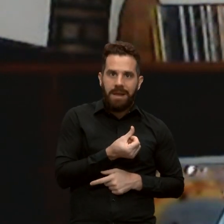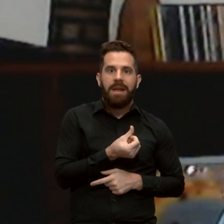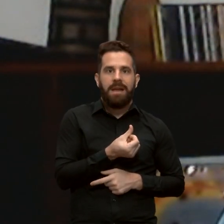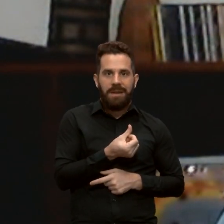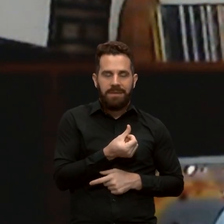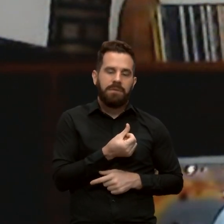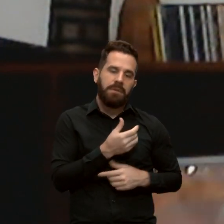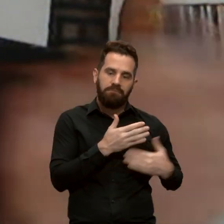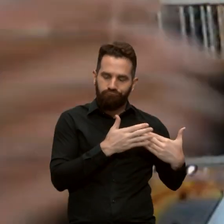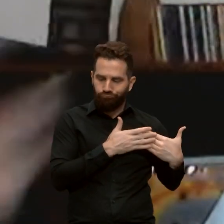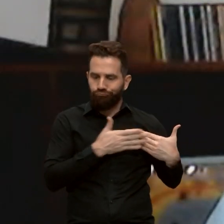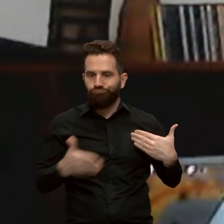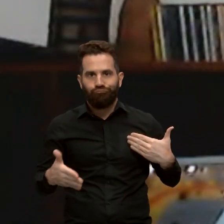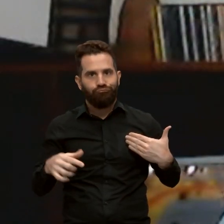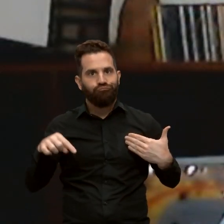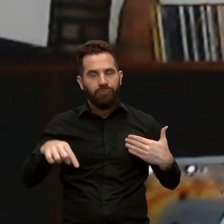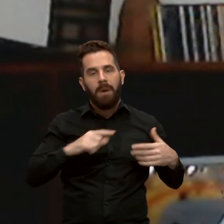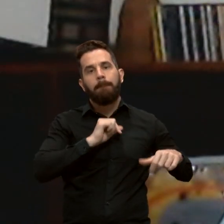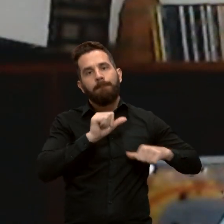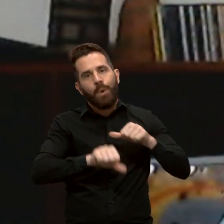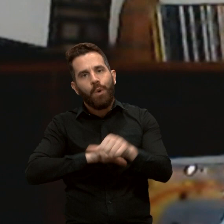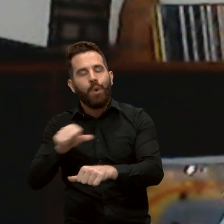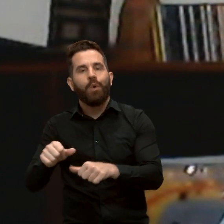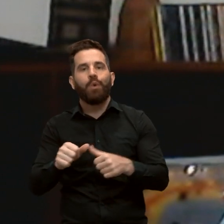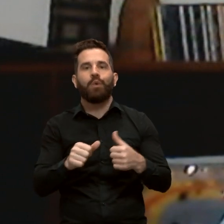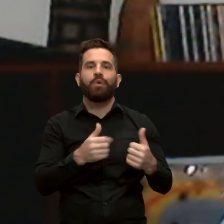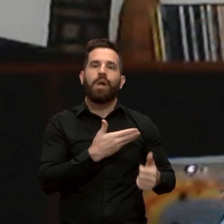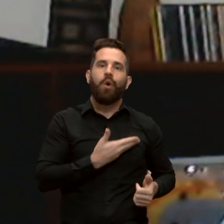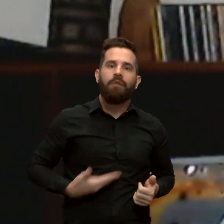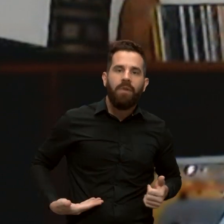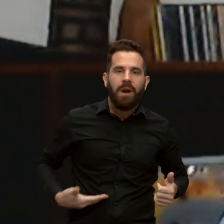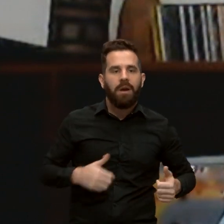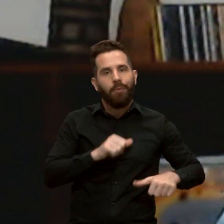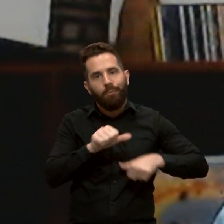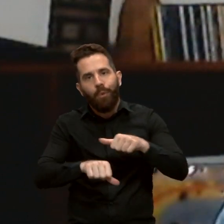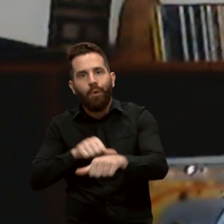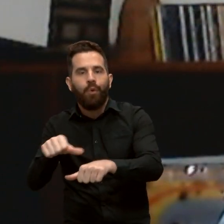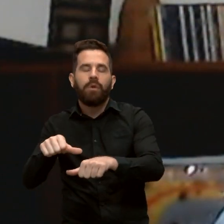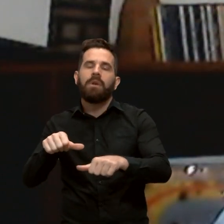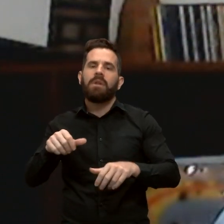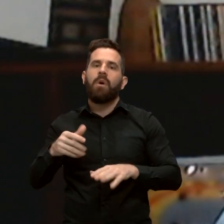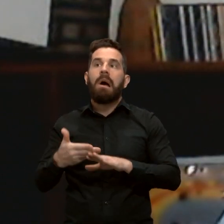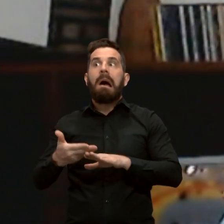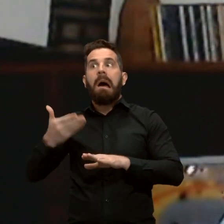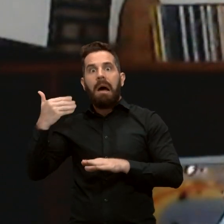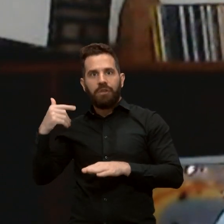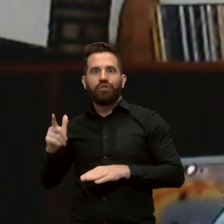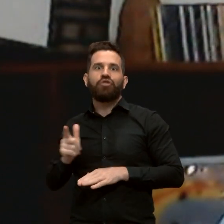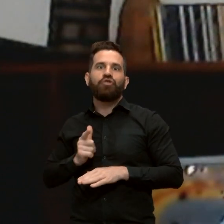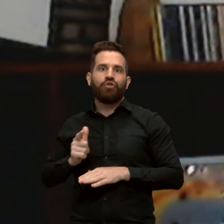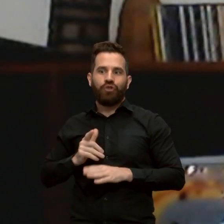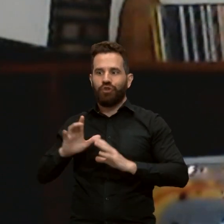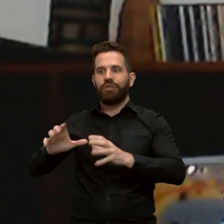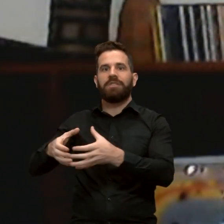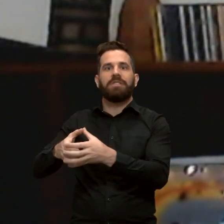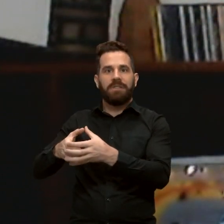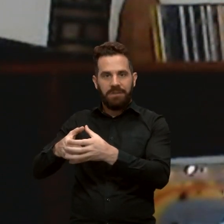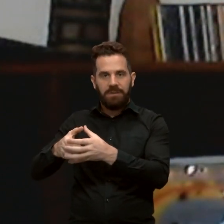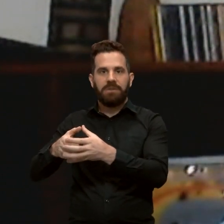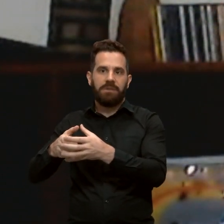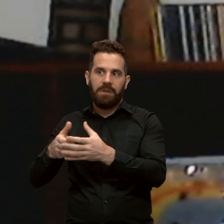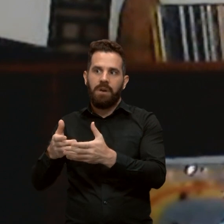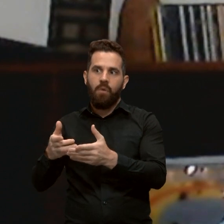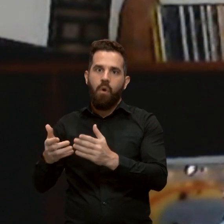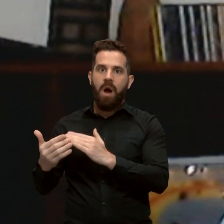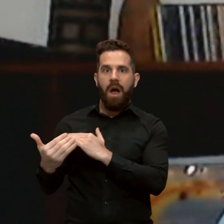os recursos que eram provenientes lá da Secretaria Nacional de Economia Solidária não existem mais, fechados, então a gente ficou